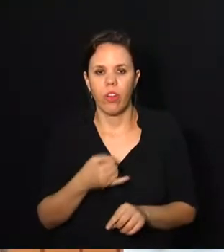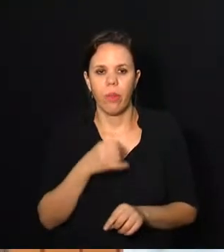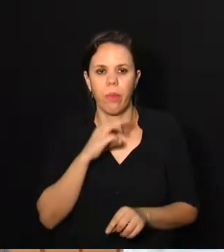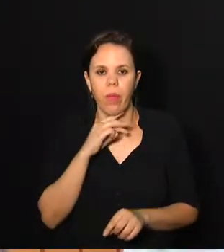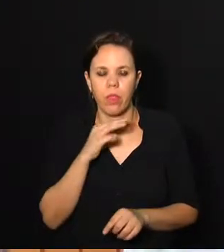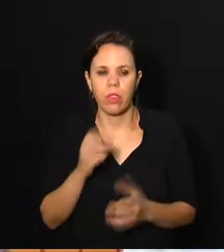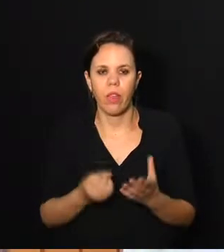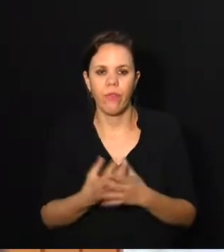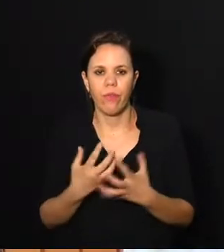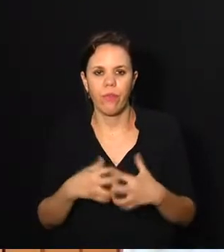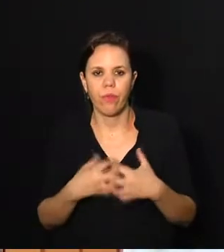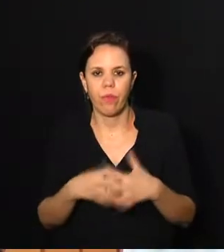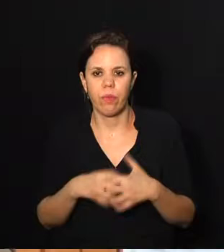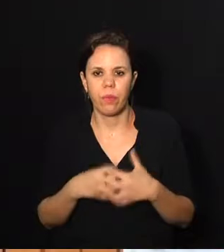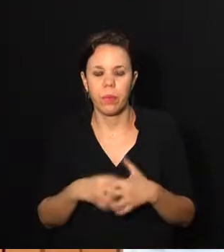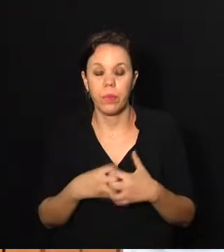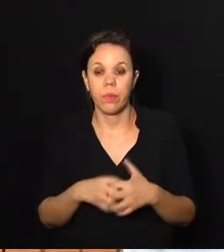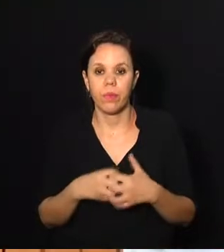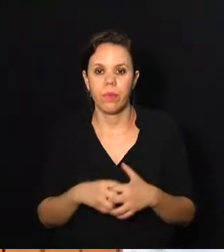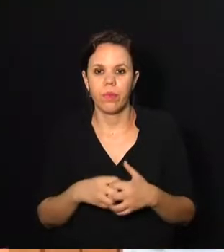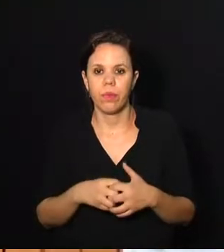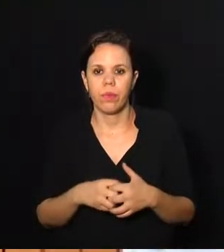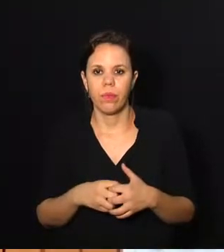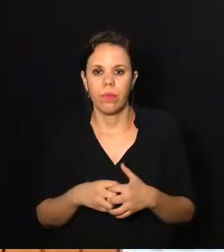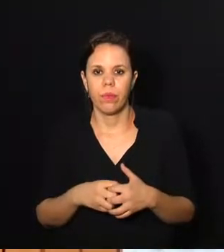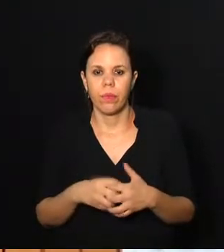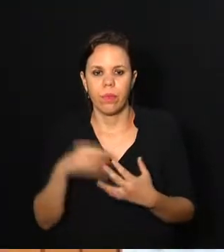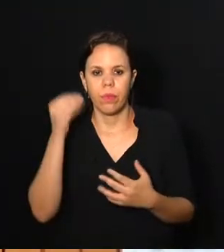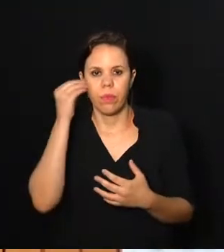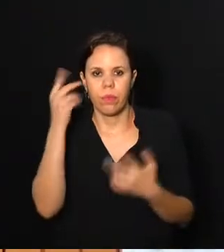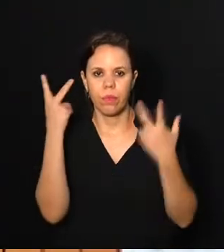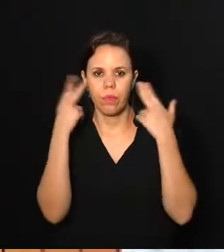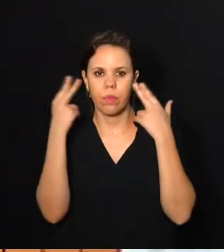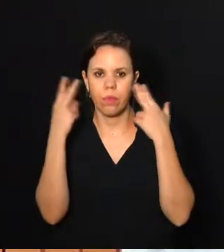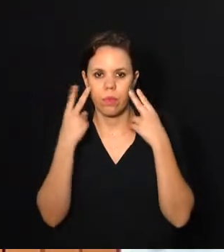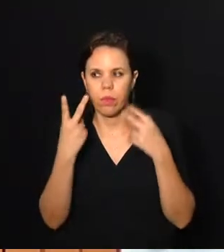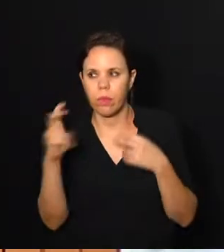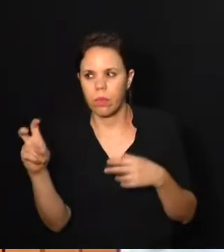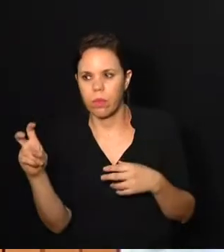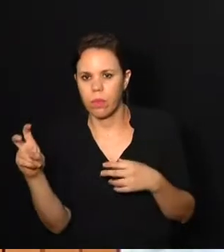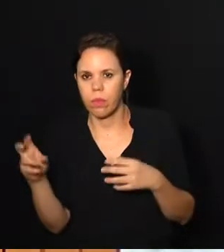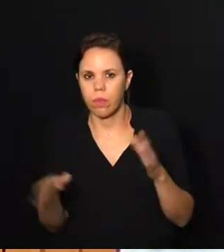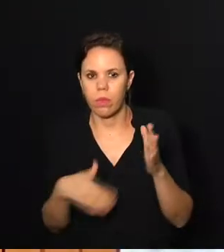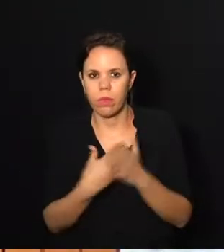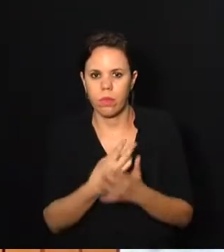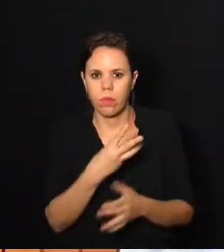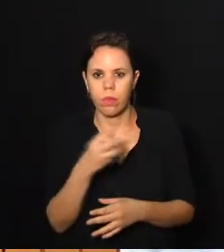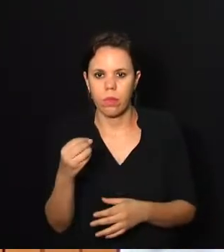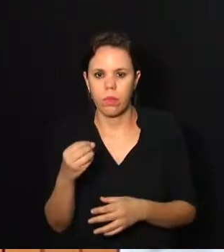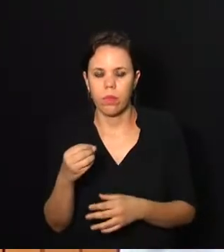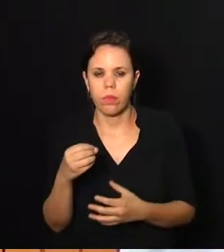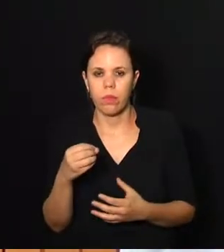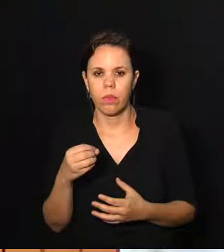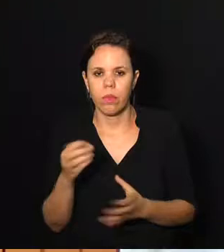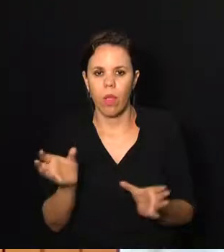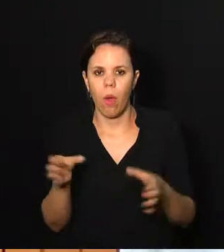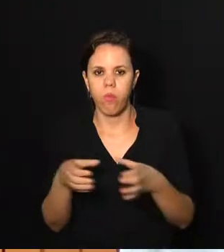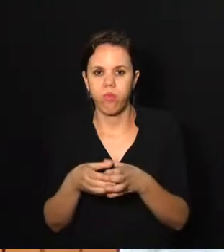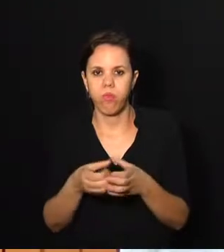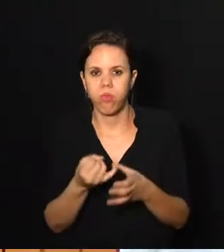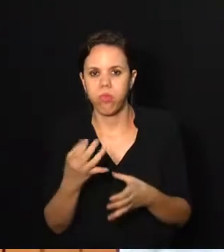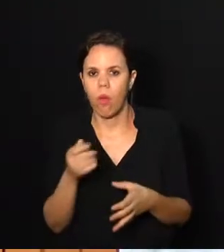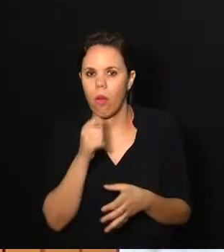funcionando uma entidade experimental, que é natural que 25 a 30 idosos não vai ser suficiente.